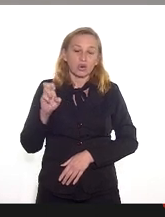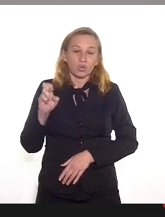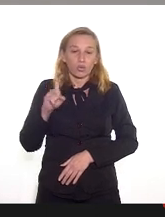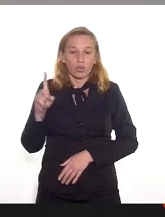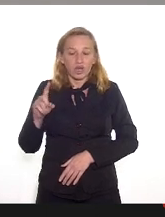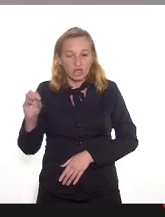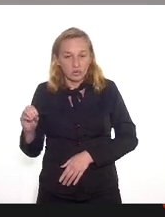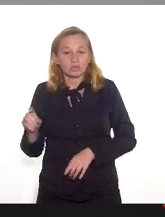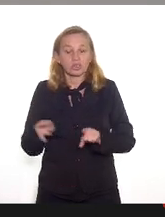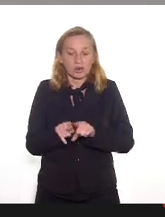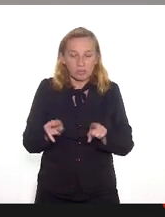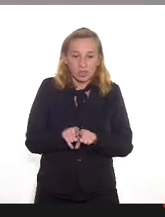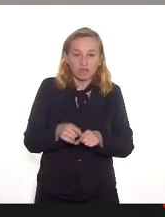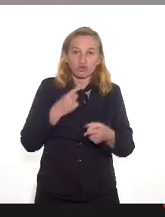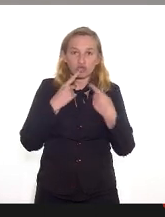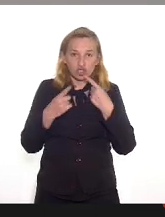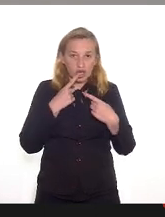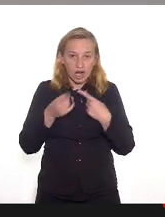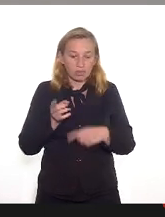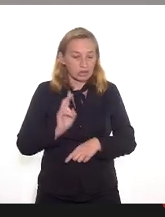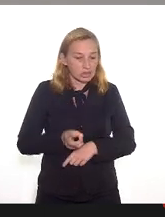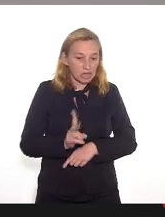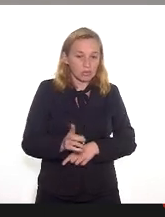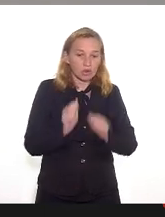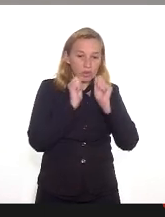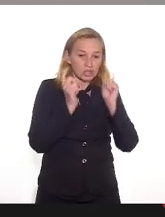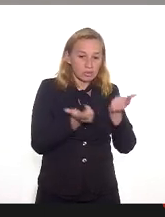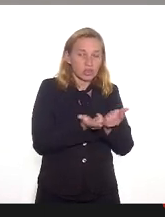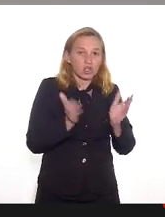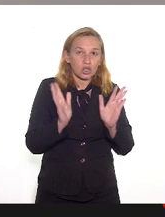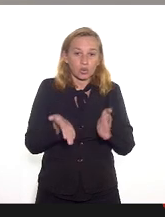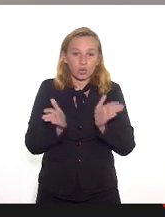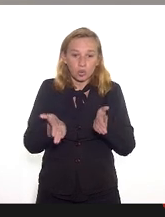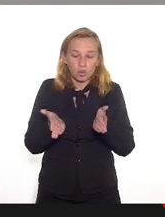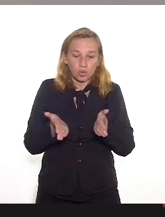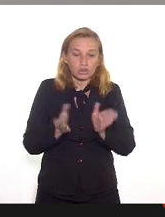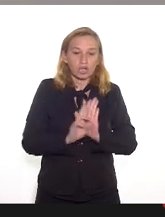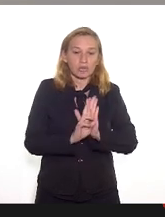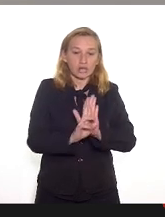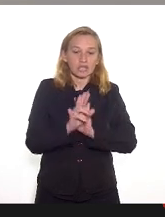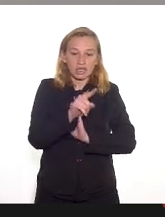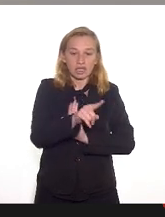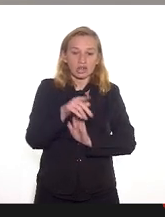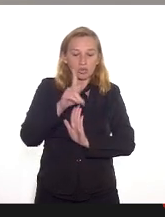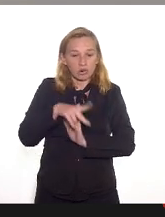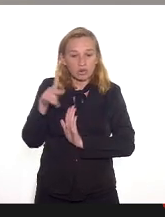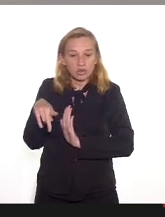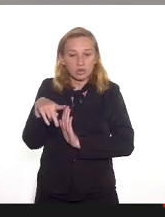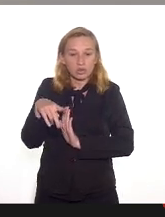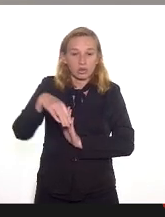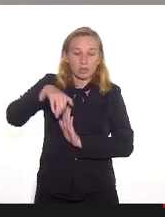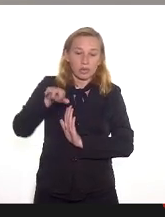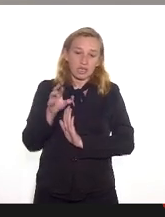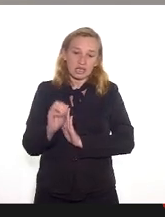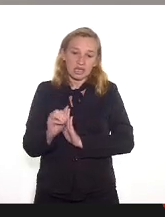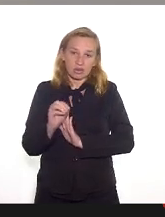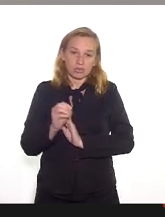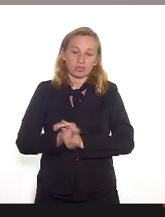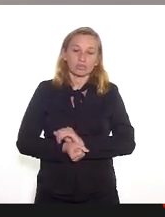mantém um diálogo permanente com a Assembleia Legislativa. Hoje está aqui representada pelo professor Marcelo